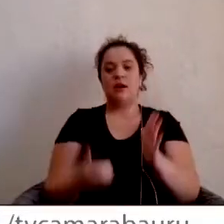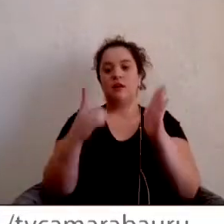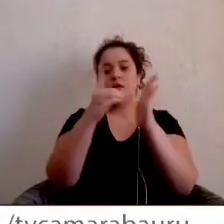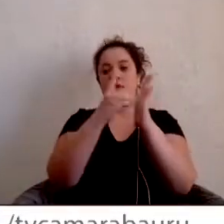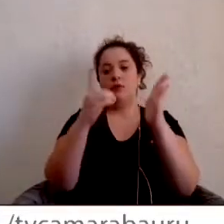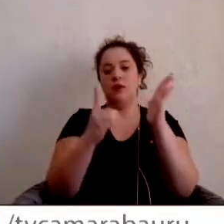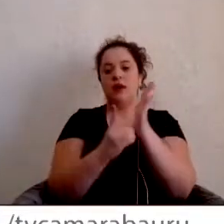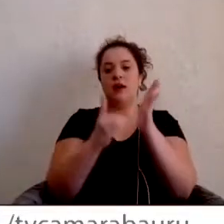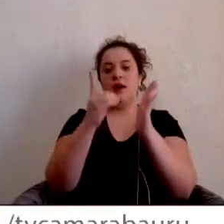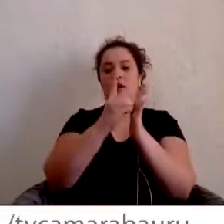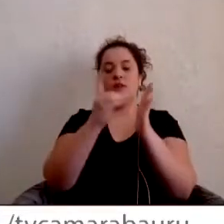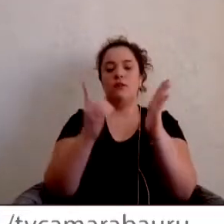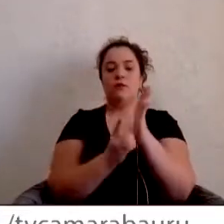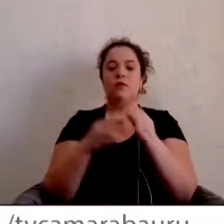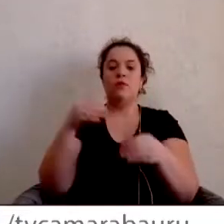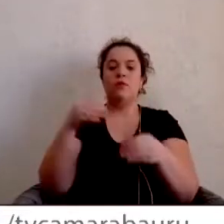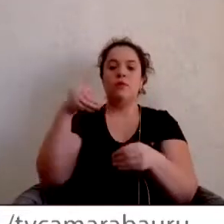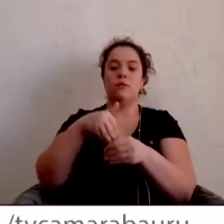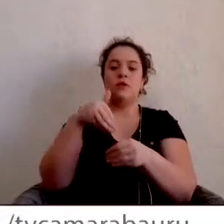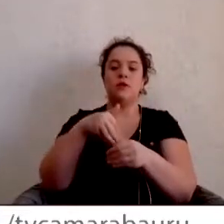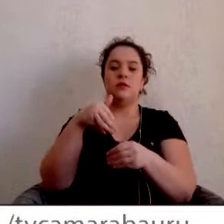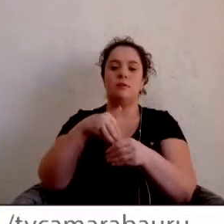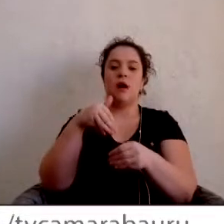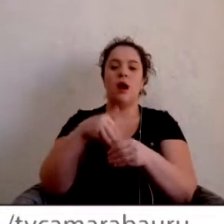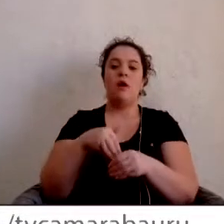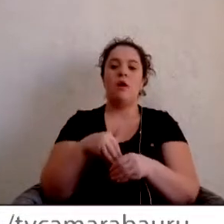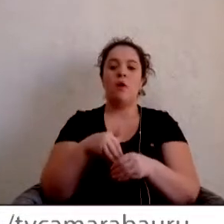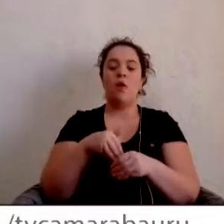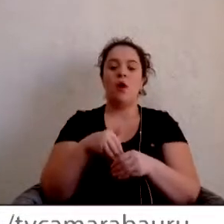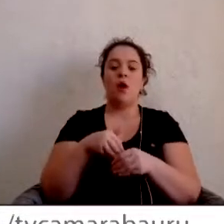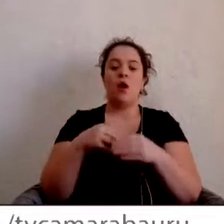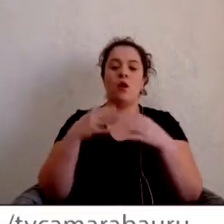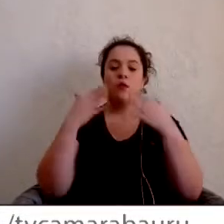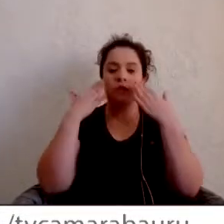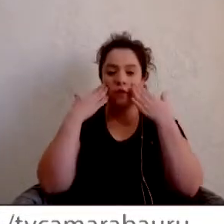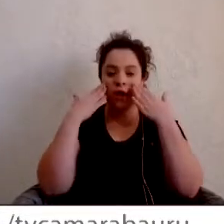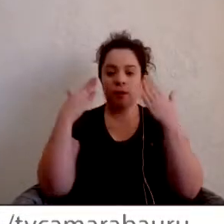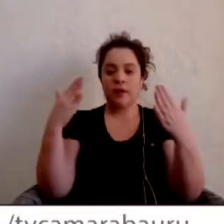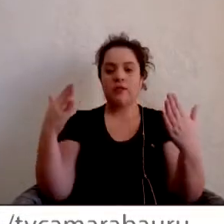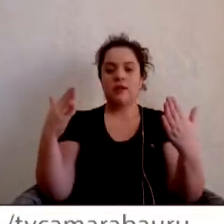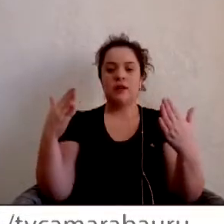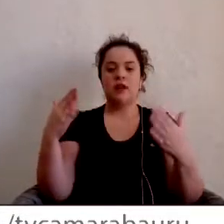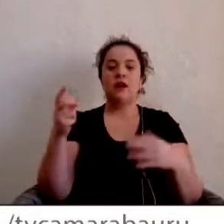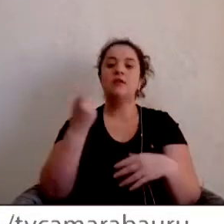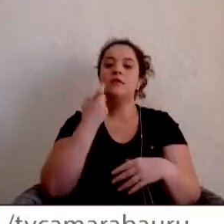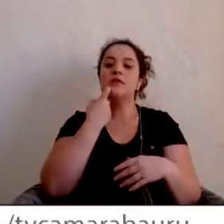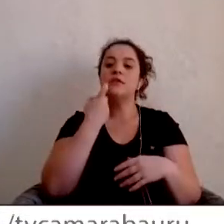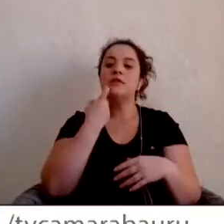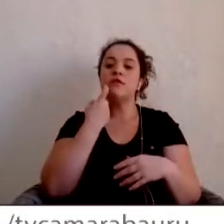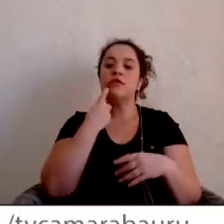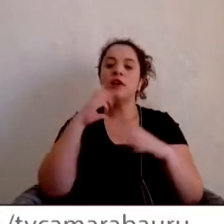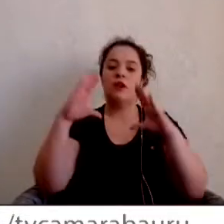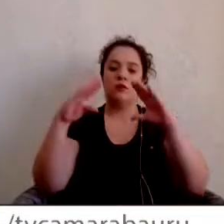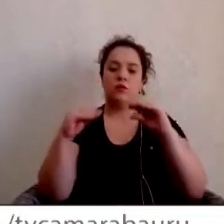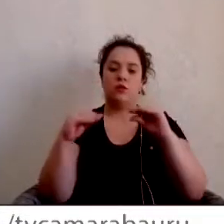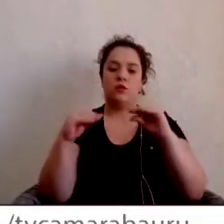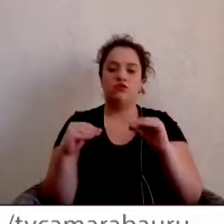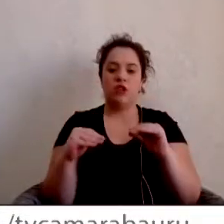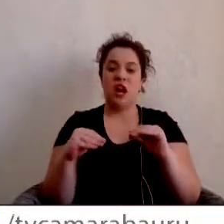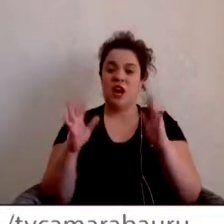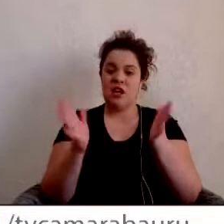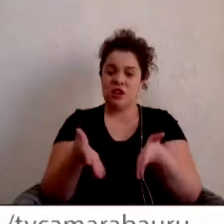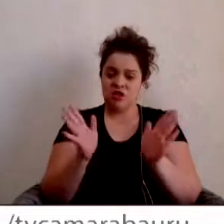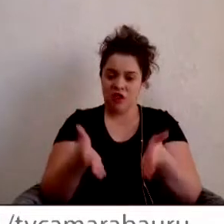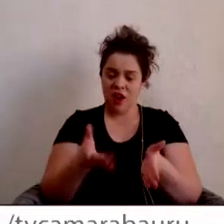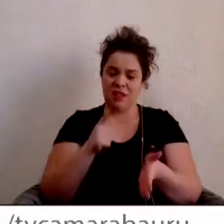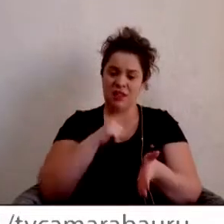O decreto que nos foi apresentado na sexta-feira à noite, né, e que nós já tivemos a oportunidade de fazer algumas considerações diretamente